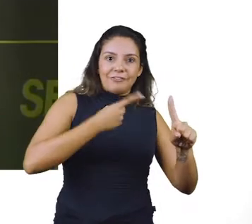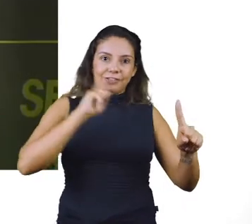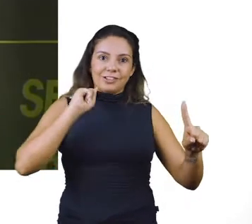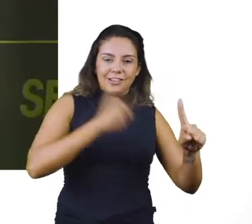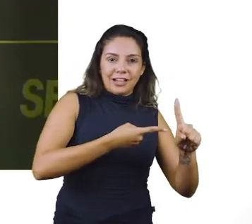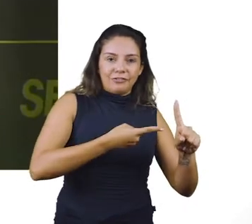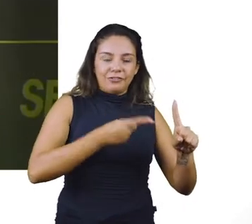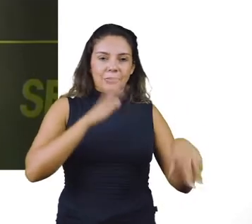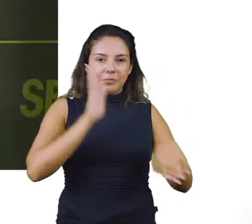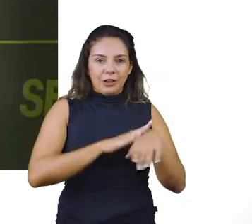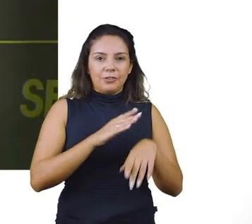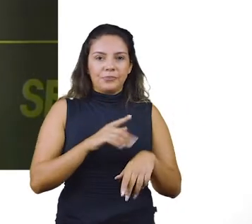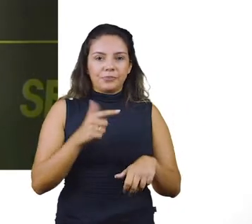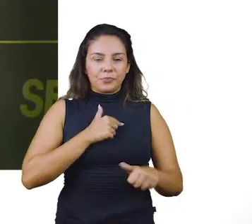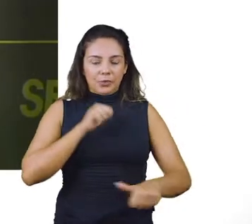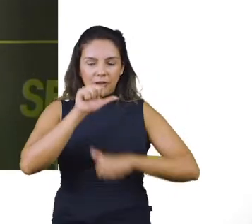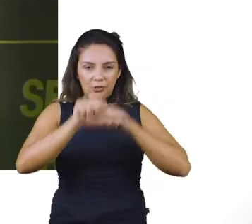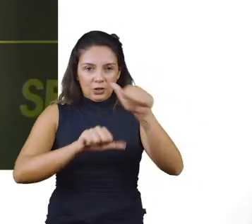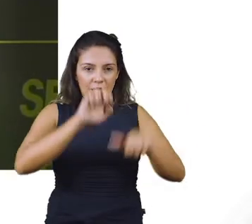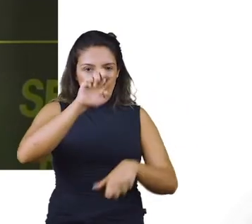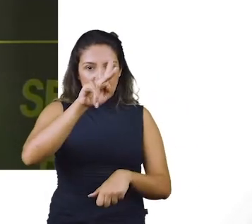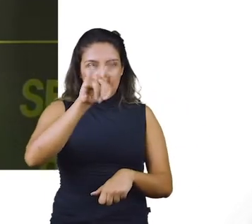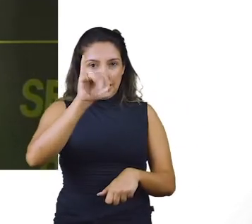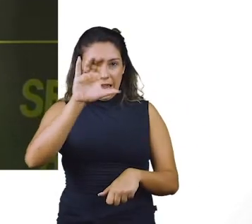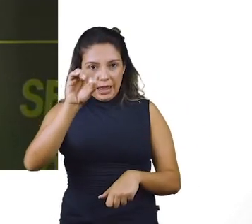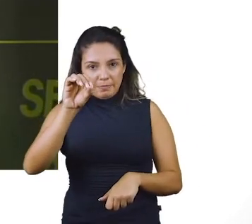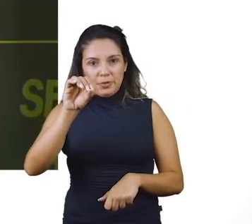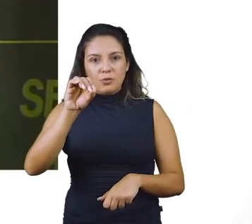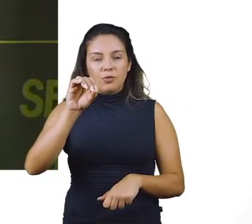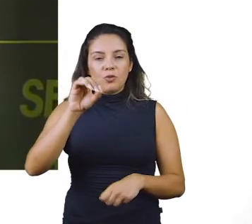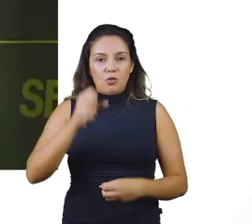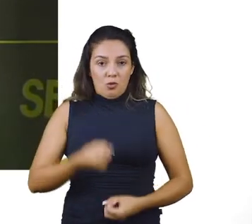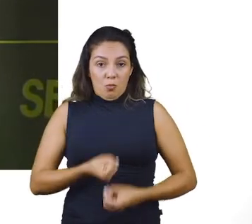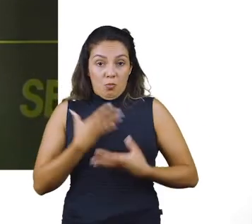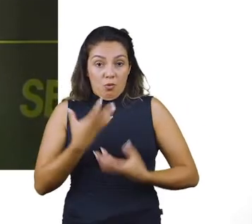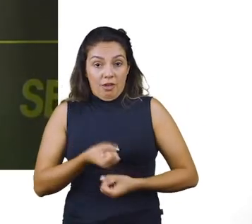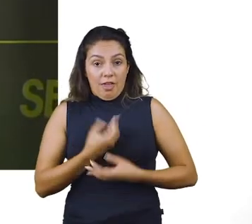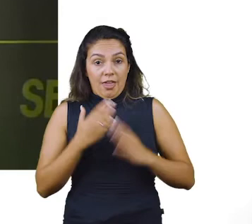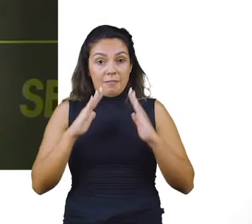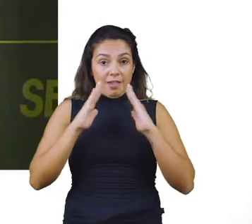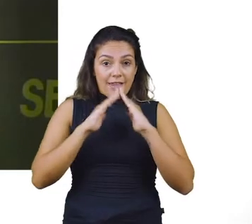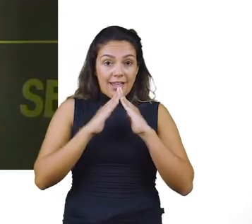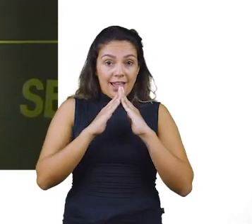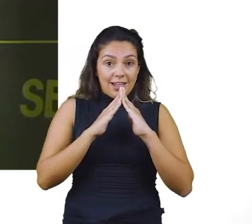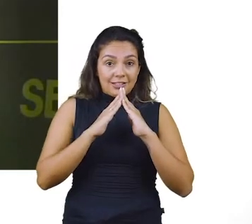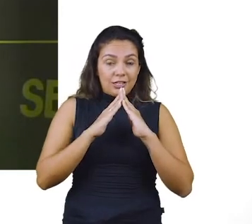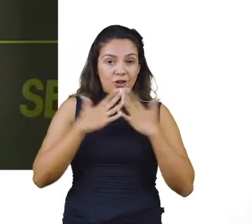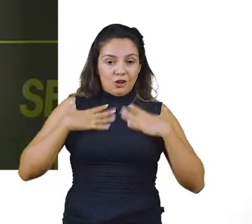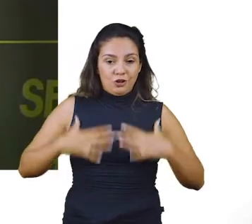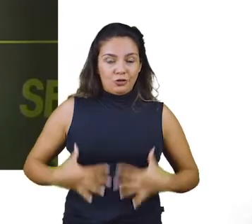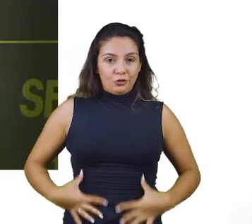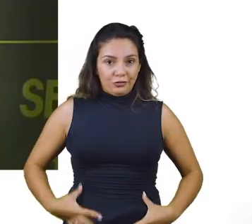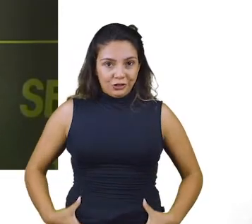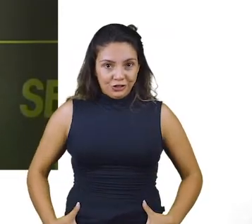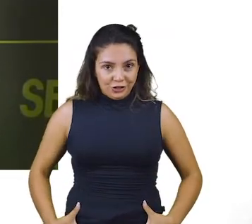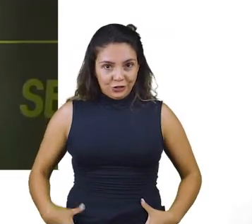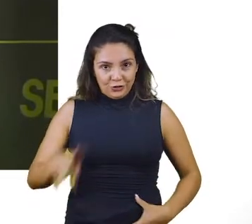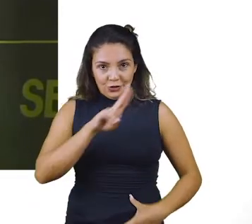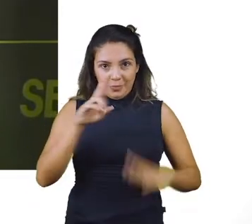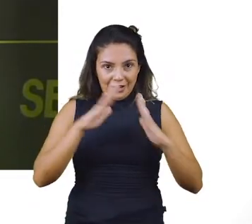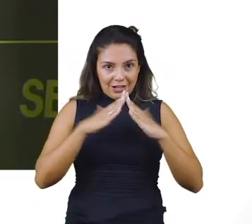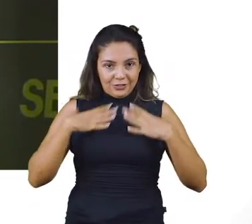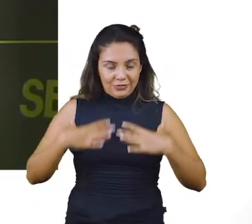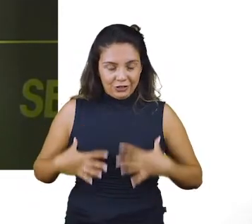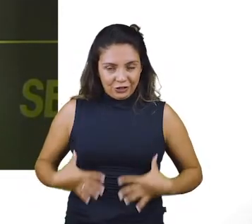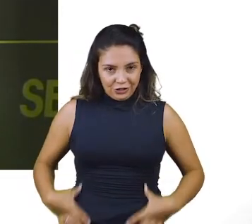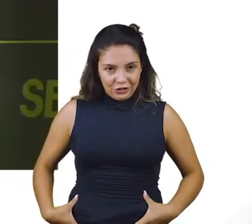transformar o épico, o maravilhoso poema Caso do Vestido, do Carlos Drummond de Andrade, do livro da Rosa do Povo,